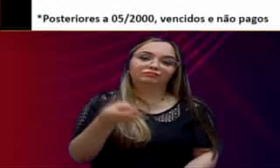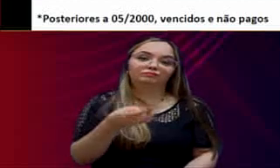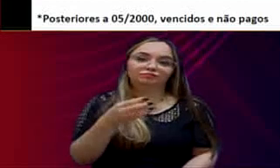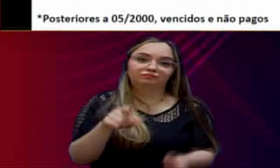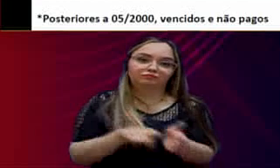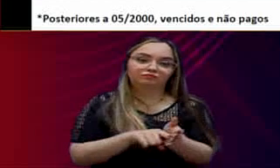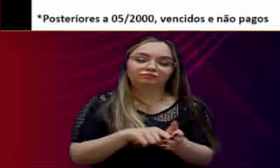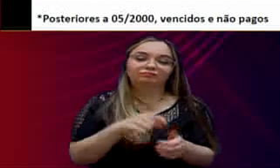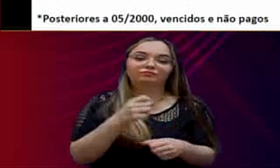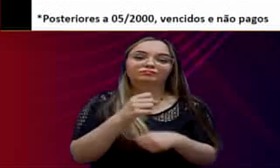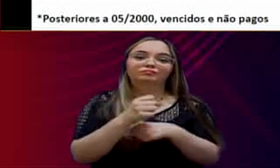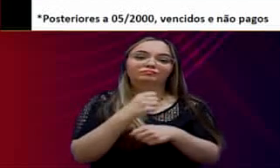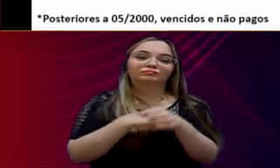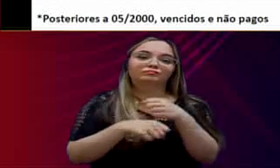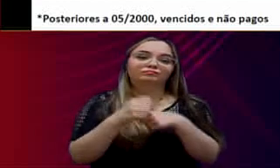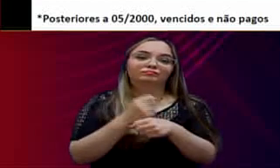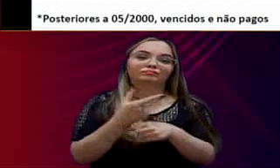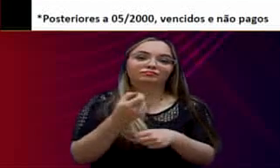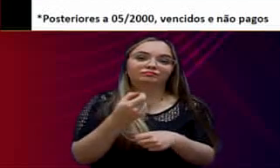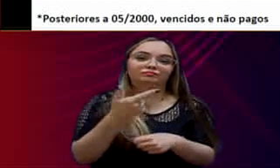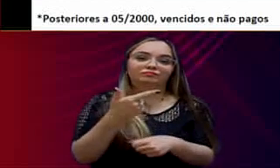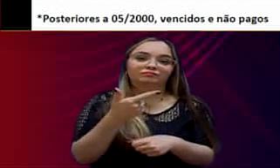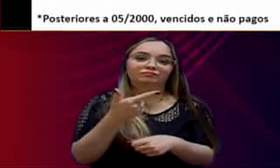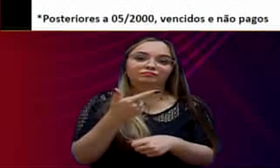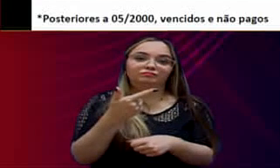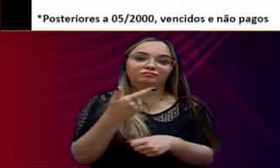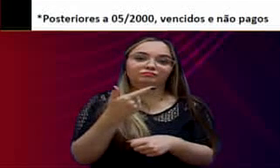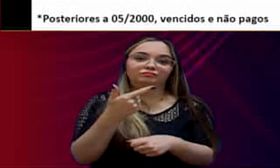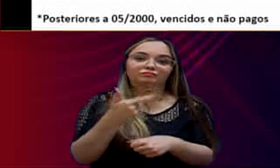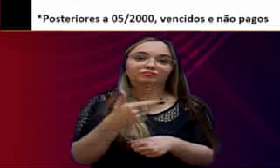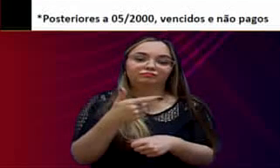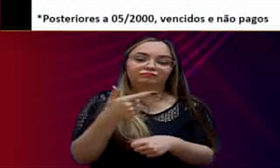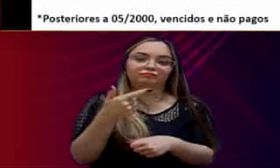em 22 78 milhões 237